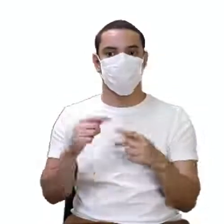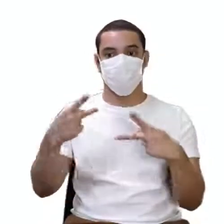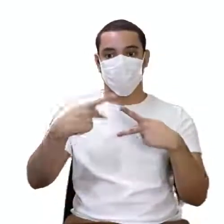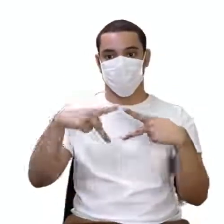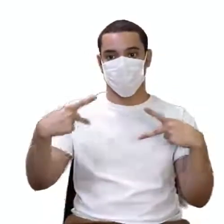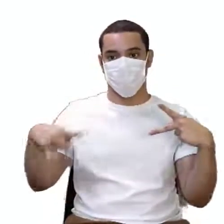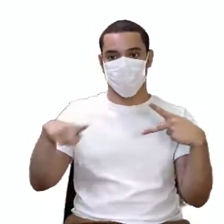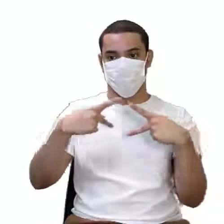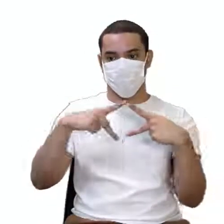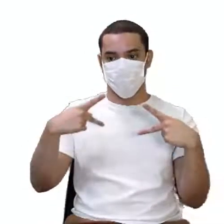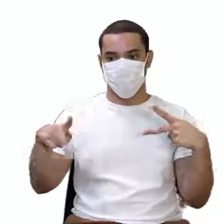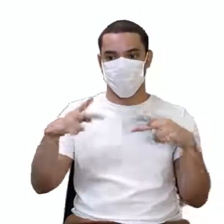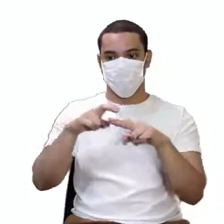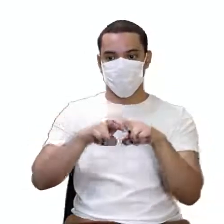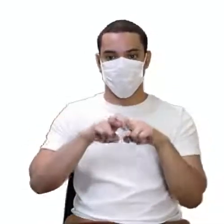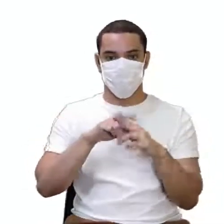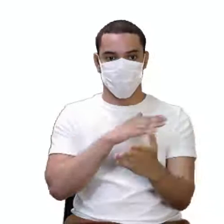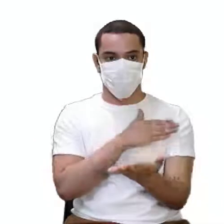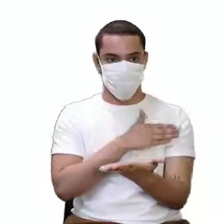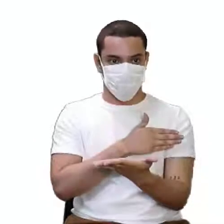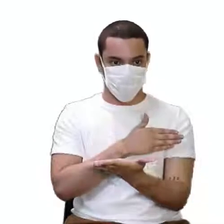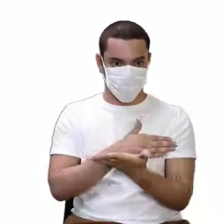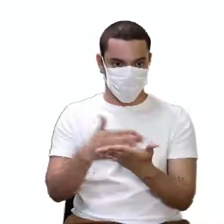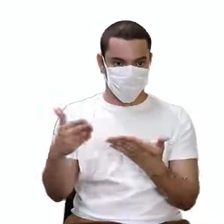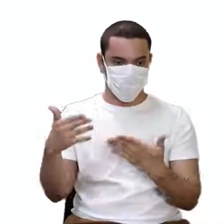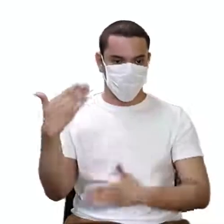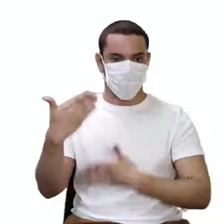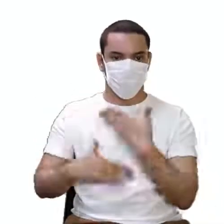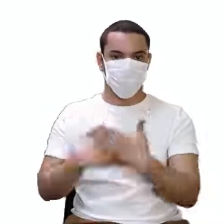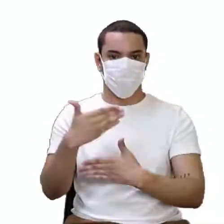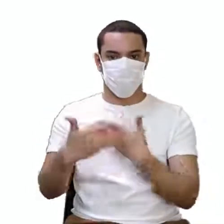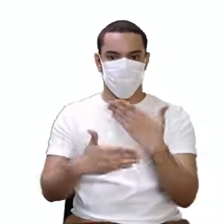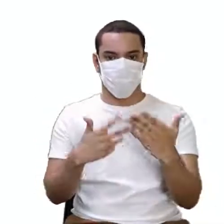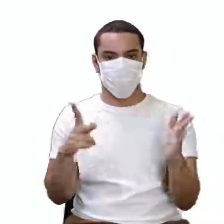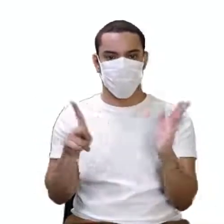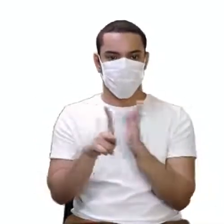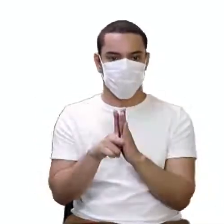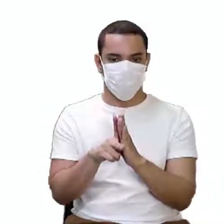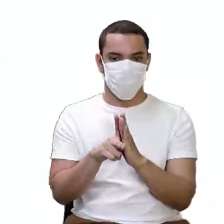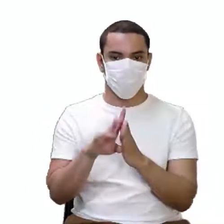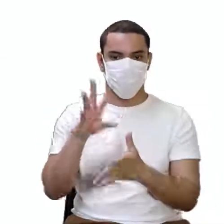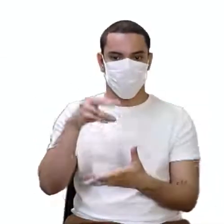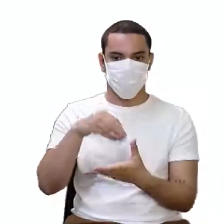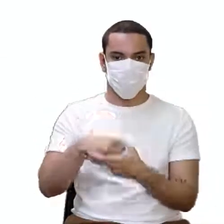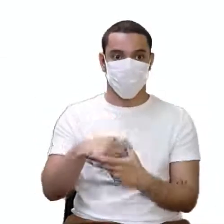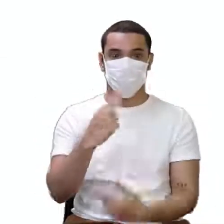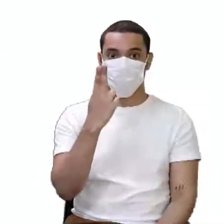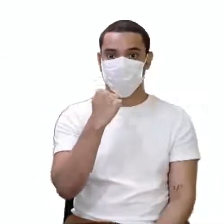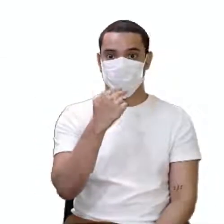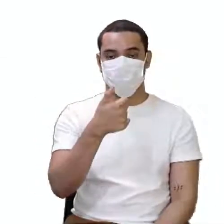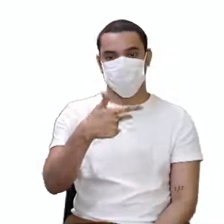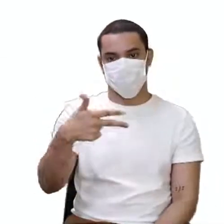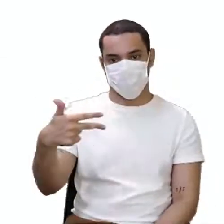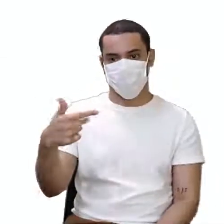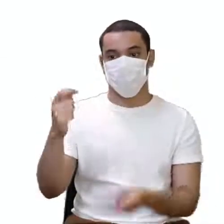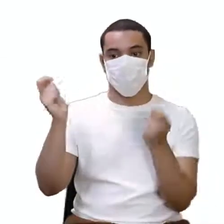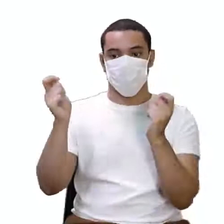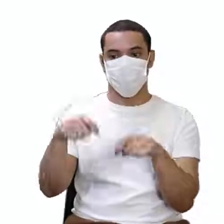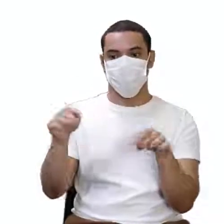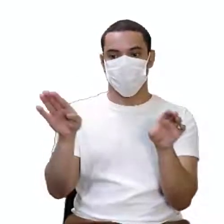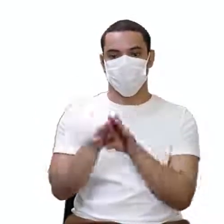proteínas. Então, elas começaram ali esse processo de nutrição ali, tá bom?